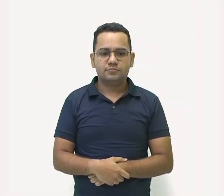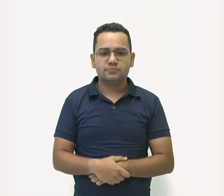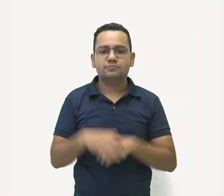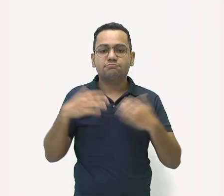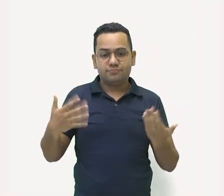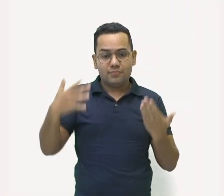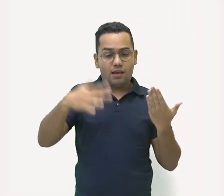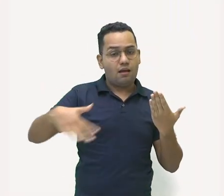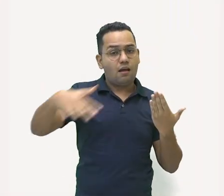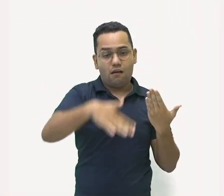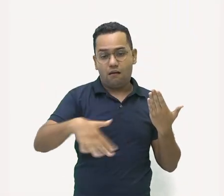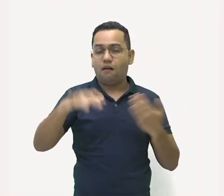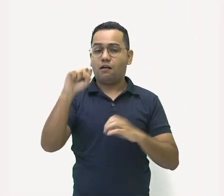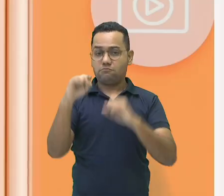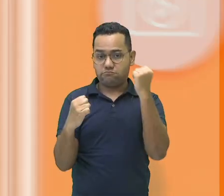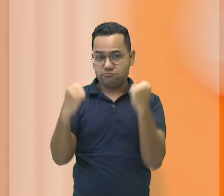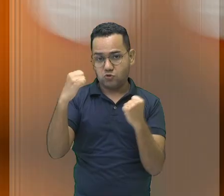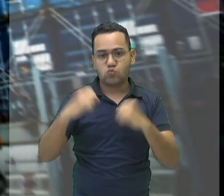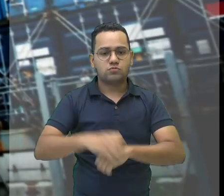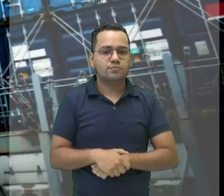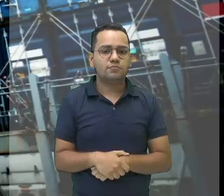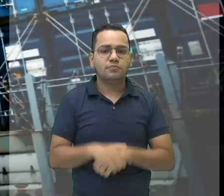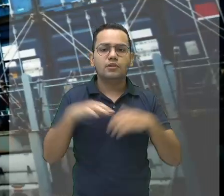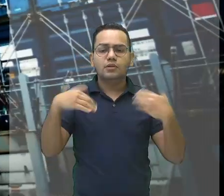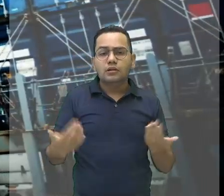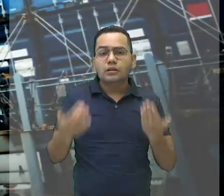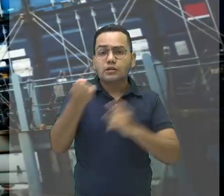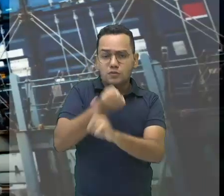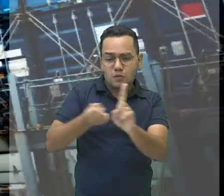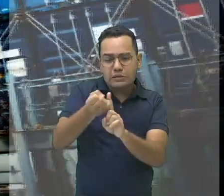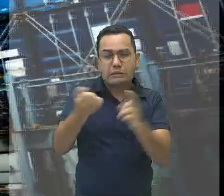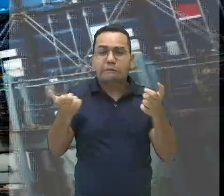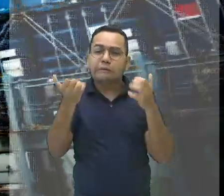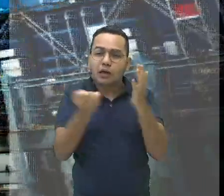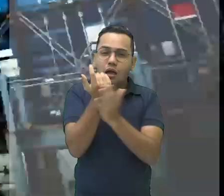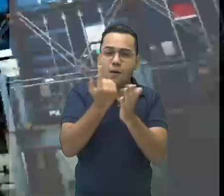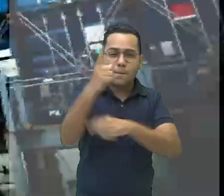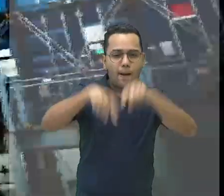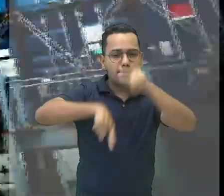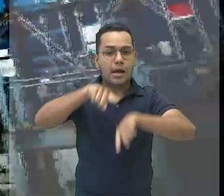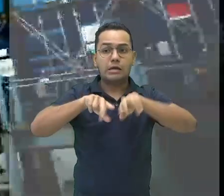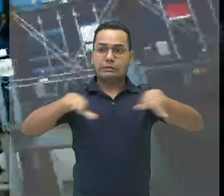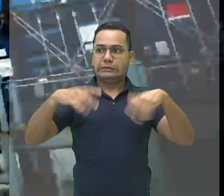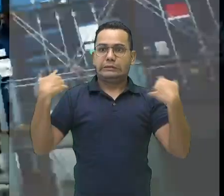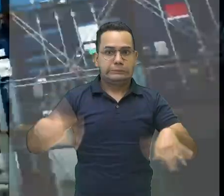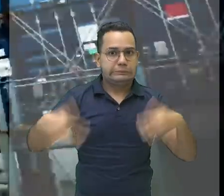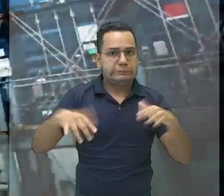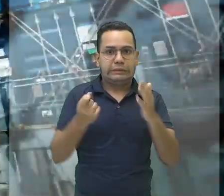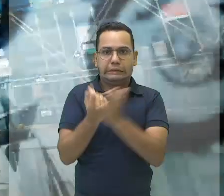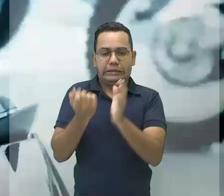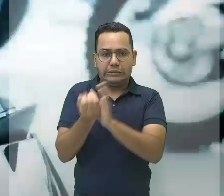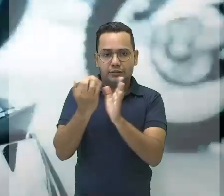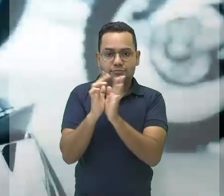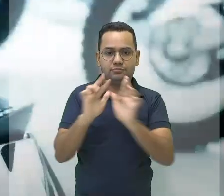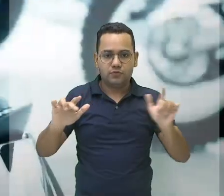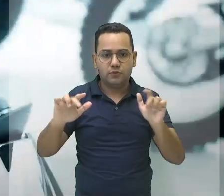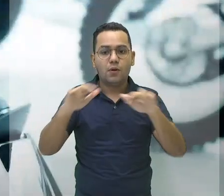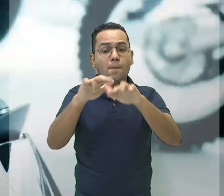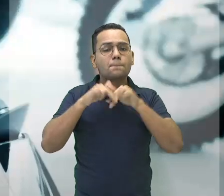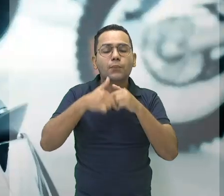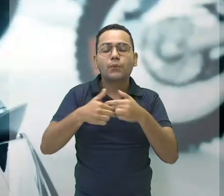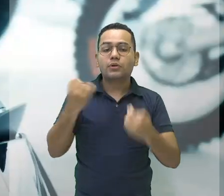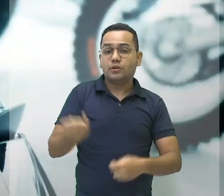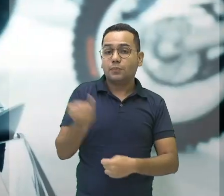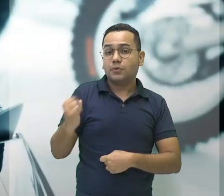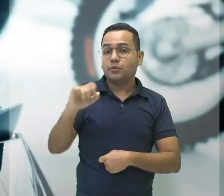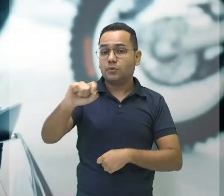Natureza na sociedade urbano-industrial. Na sociedade de consumo, milhões de mercadorias são produzidas diariamente. Por isso é